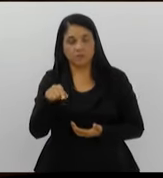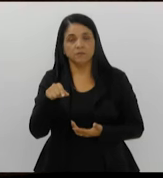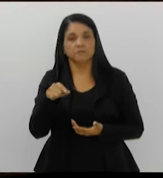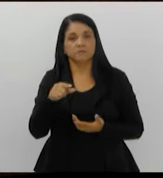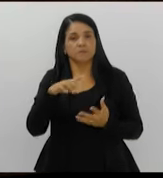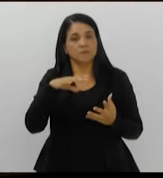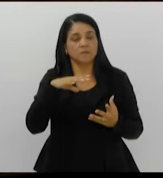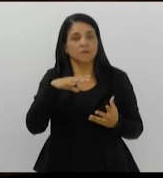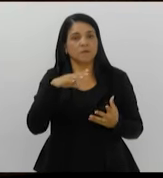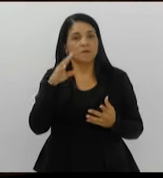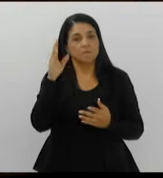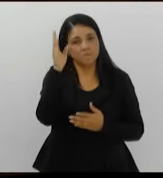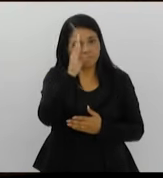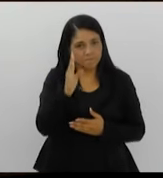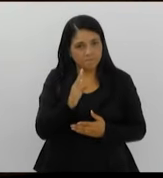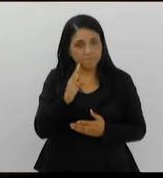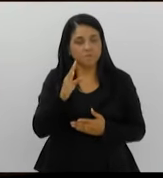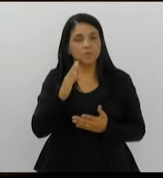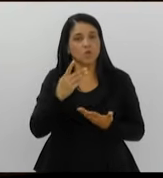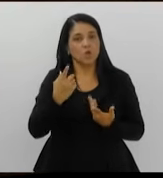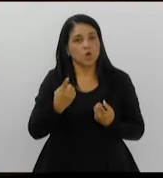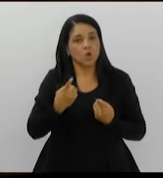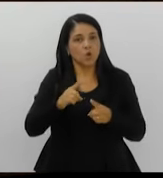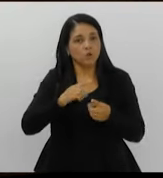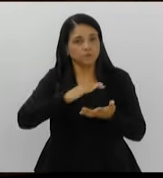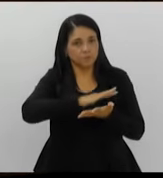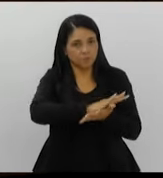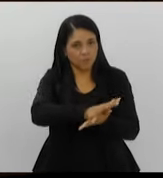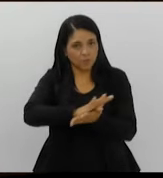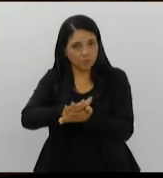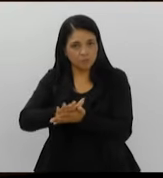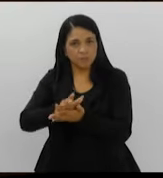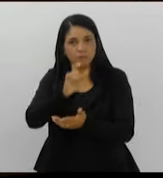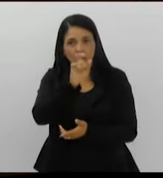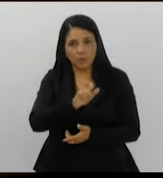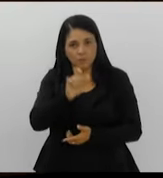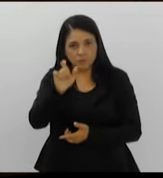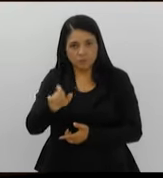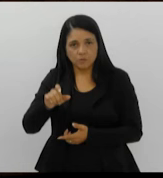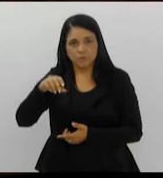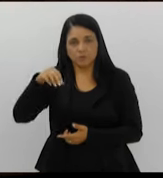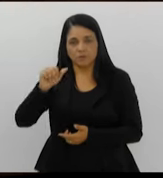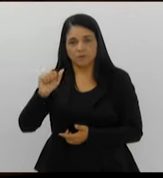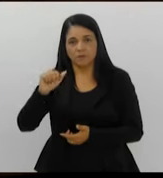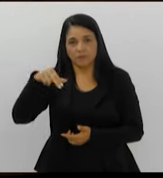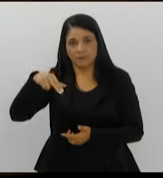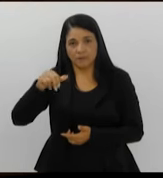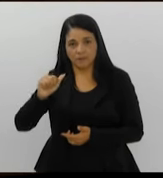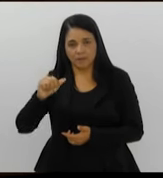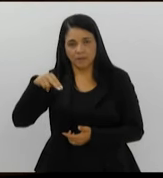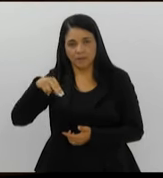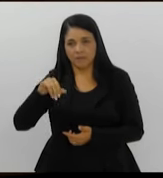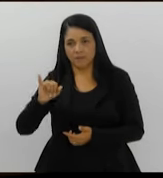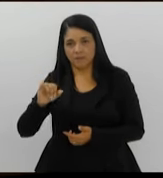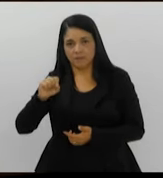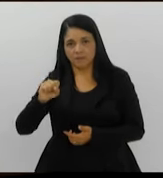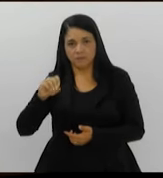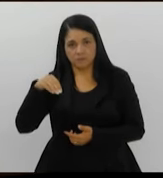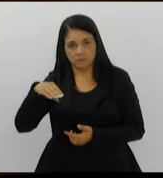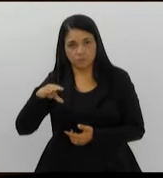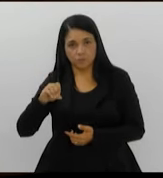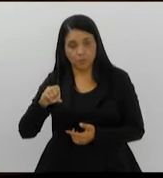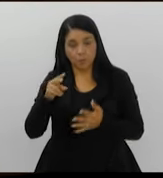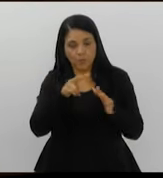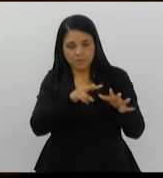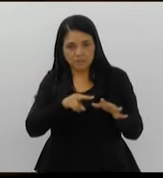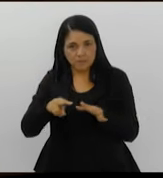o Preconceito das Pessoas com Nanismo seja estendido para uma